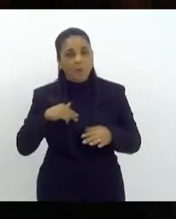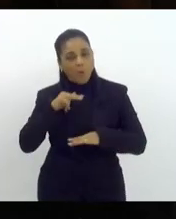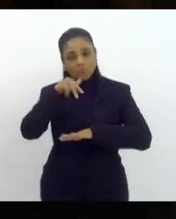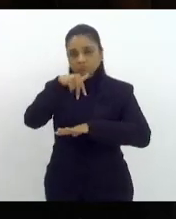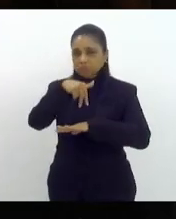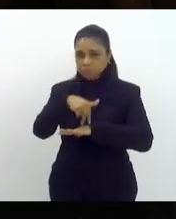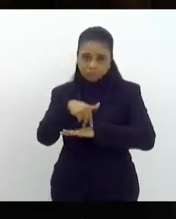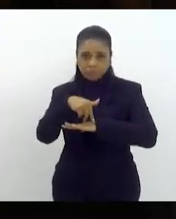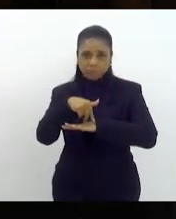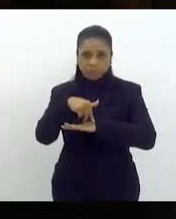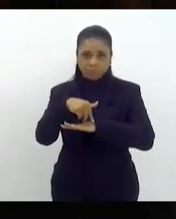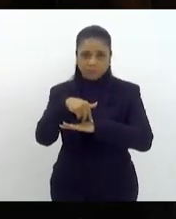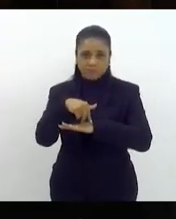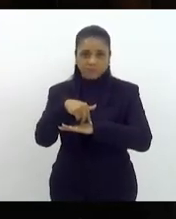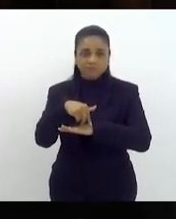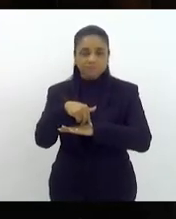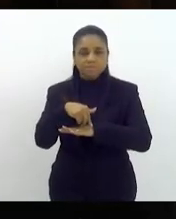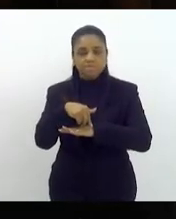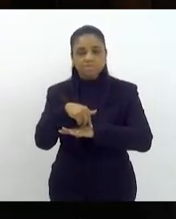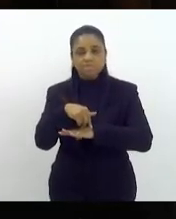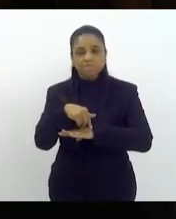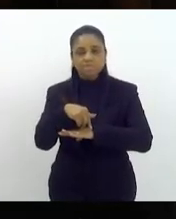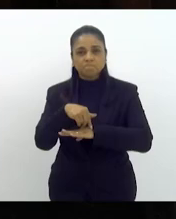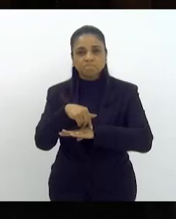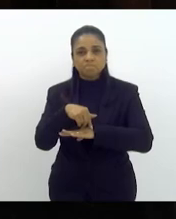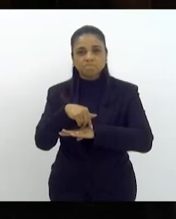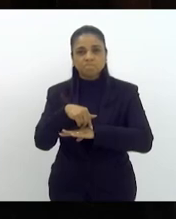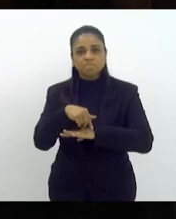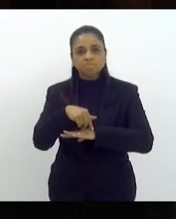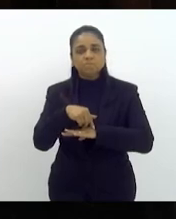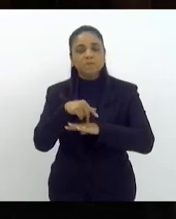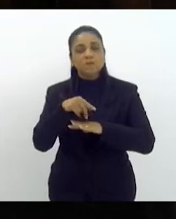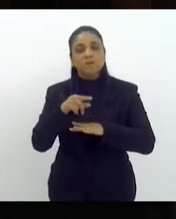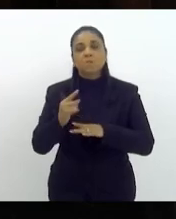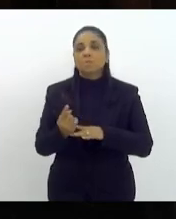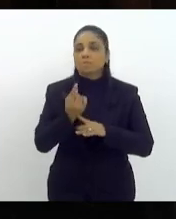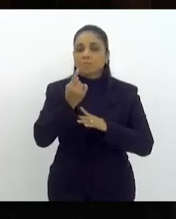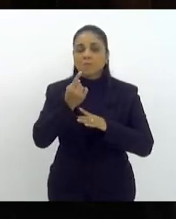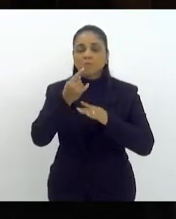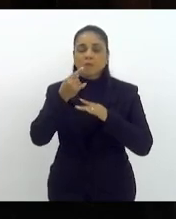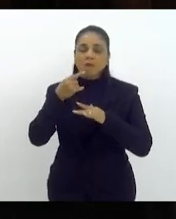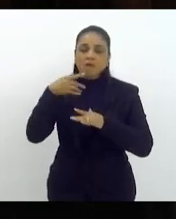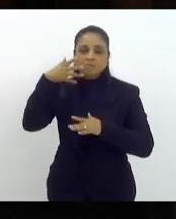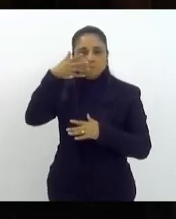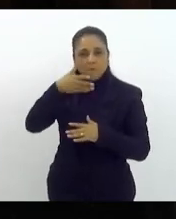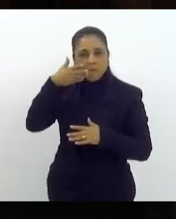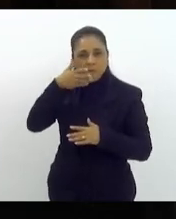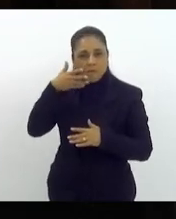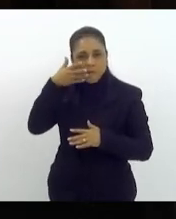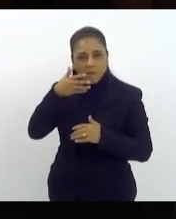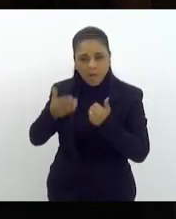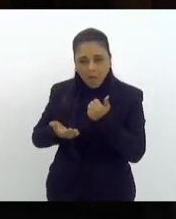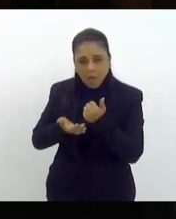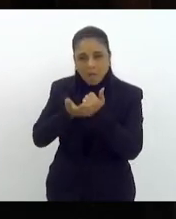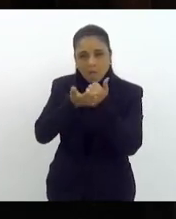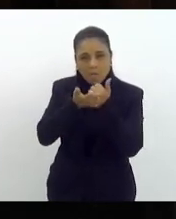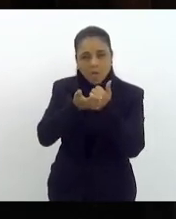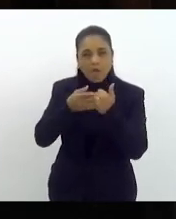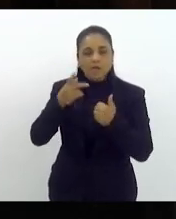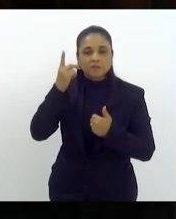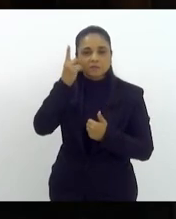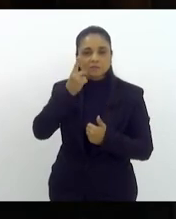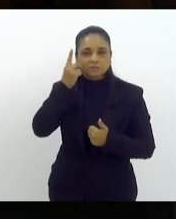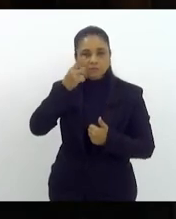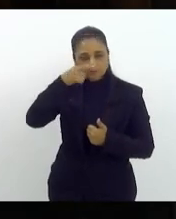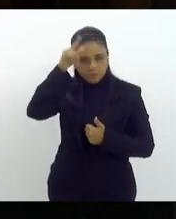Tribuna hoje primeiro aqui para reforçar a fala do nosso decano aqui Deputado